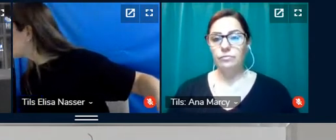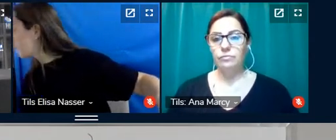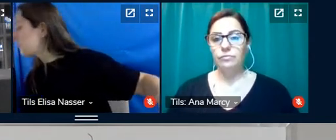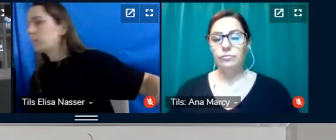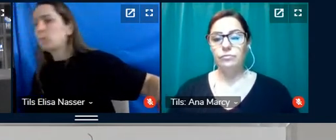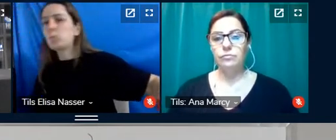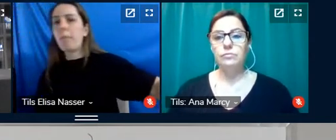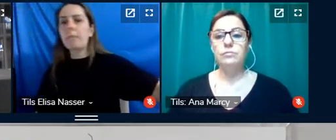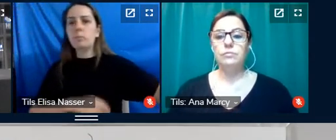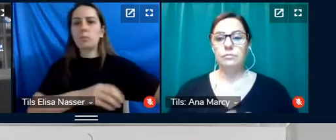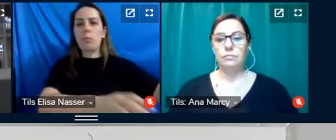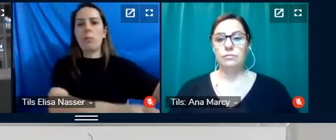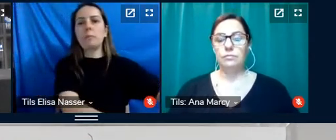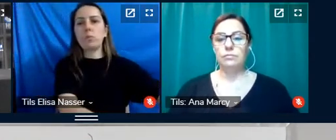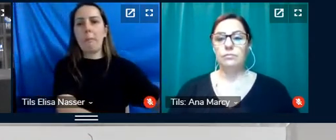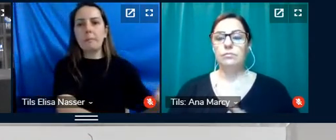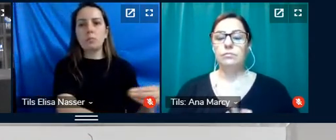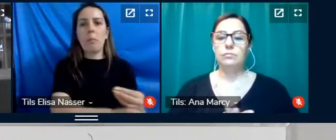Muito bem.